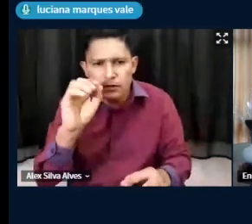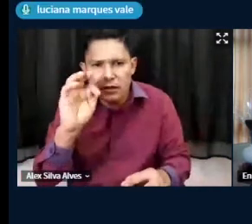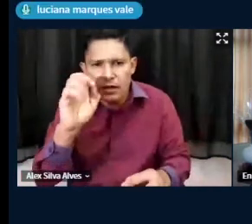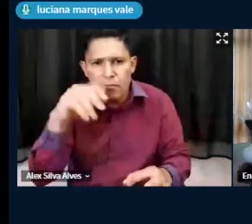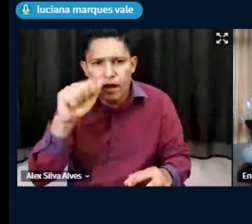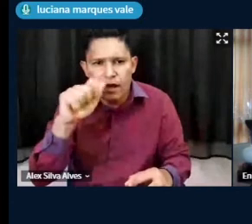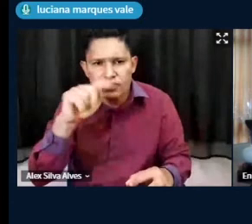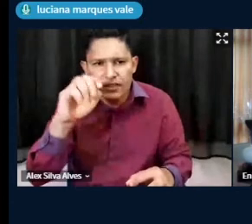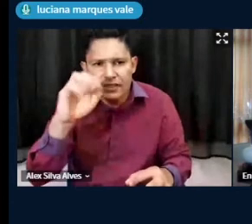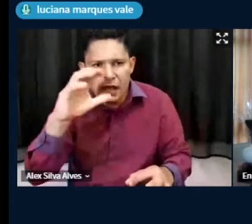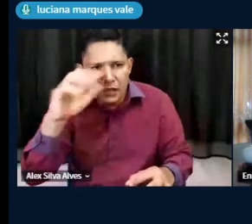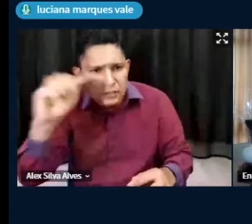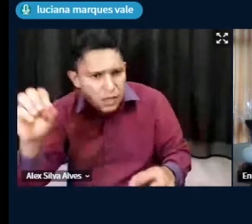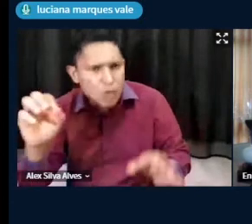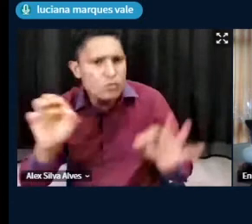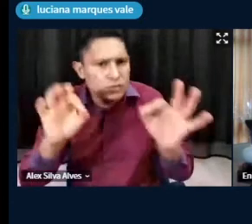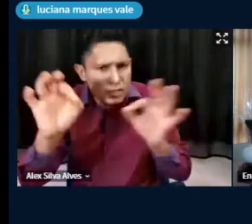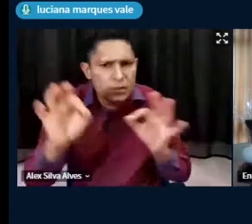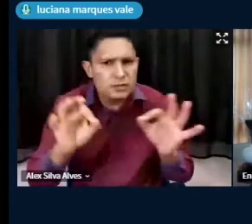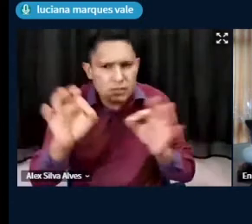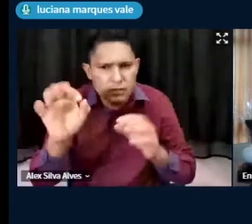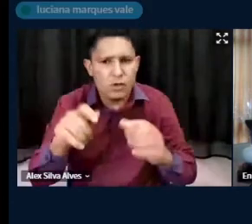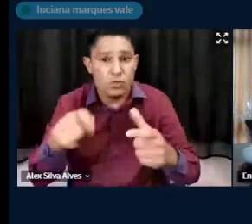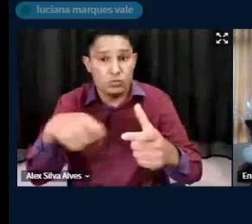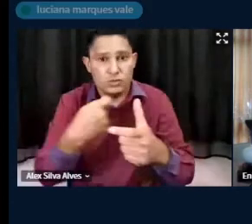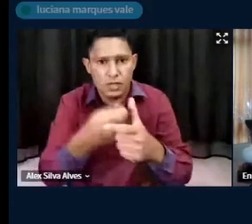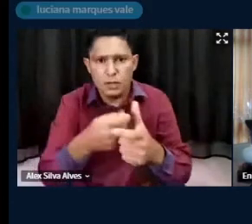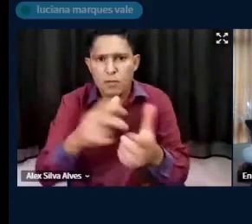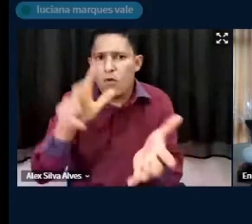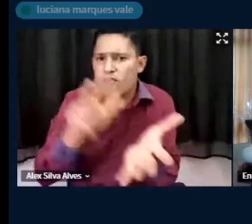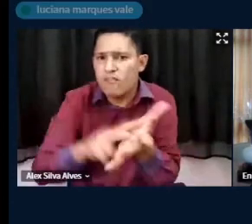Os sinais-termos dessa pesquisa